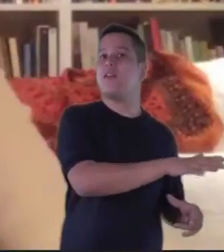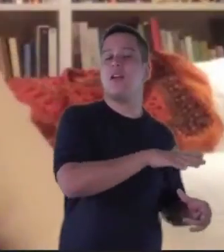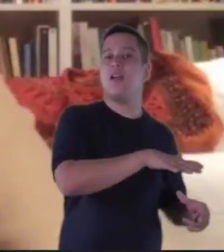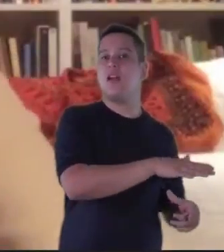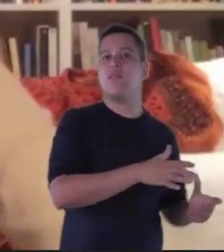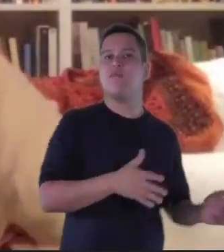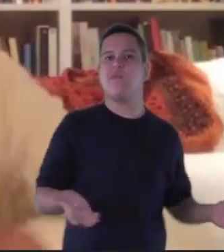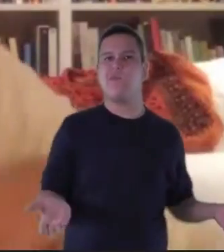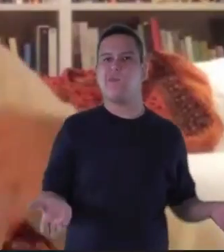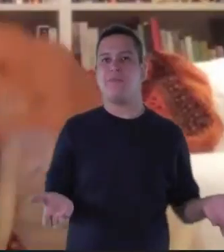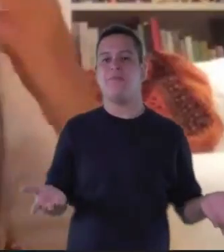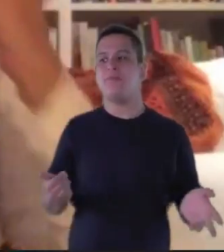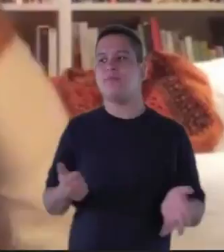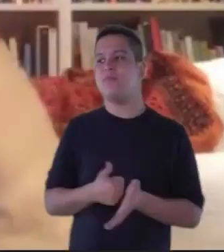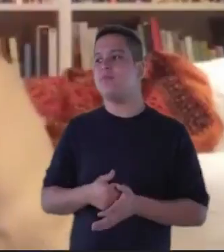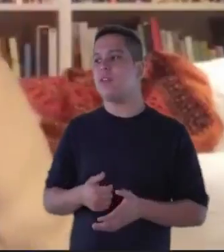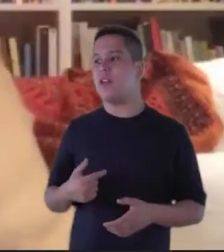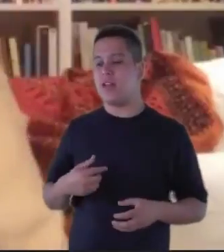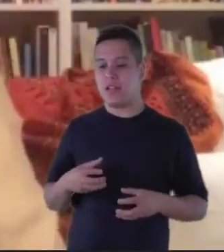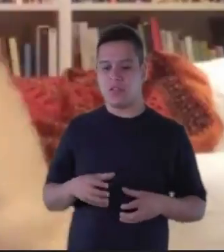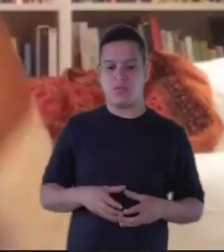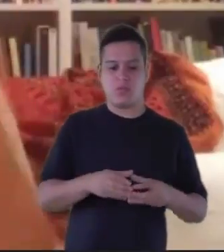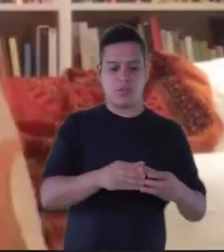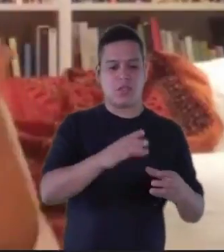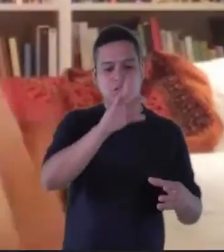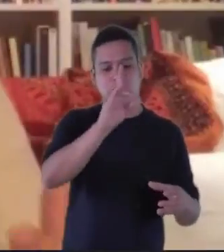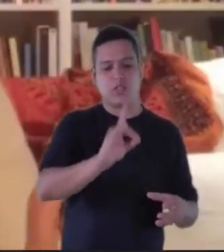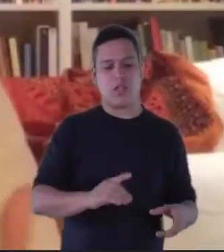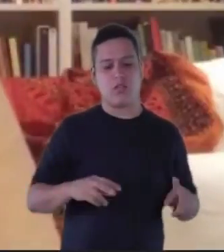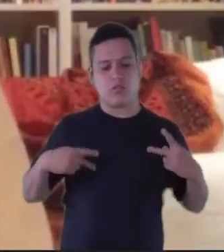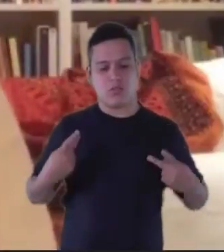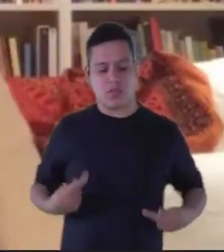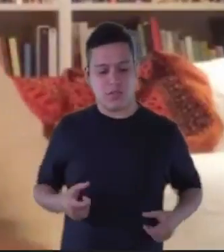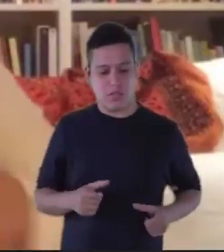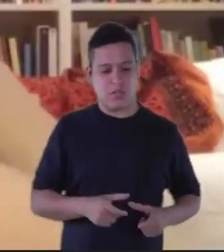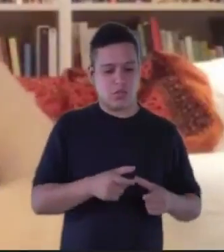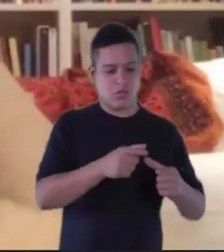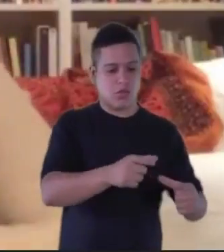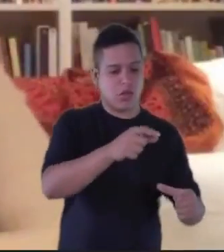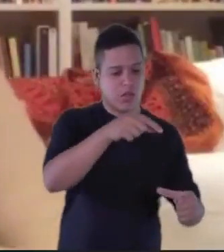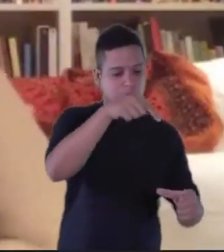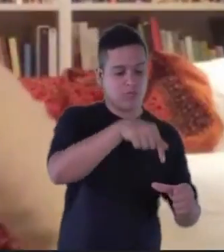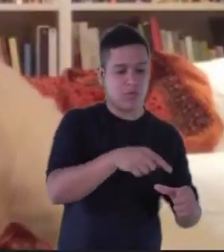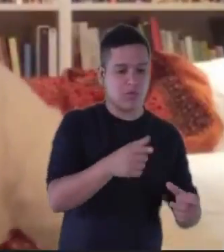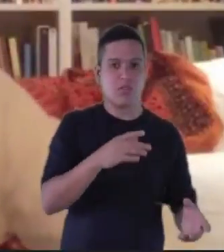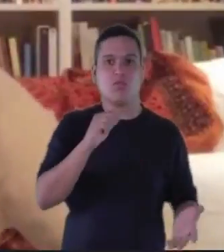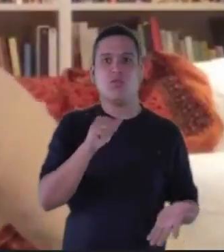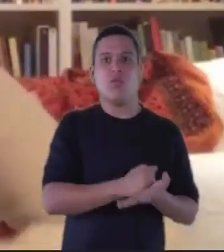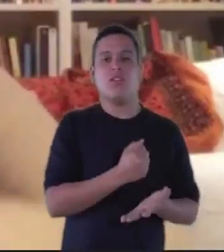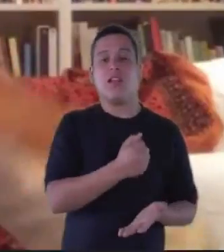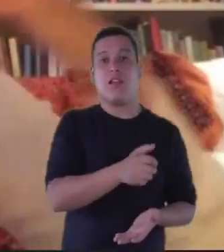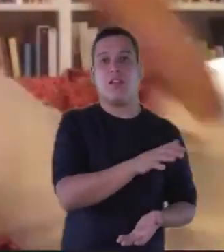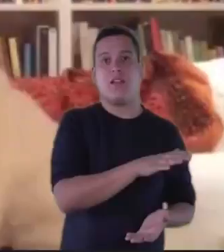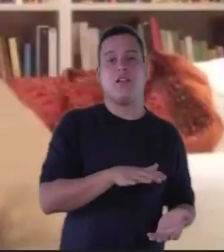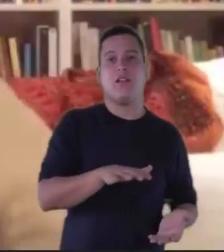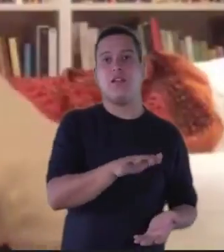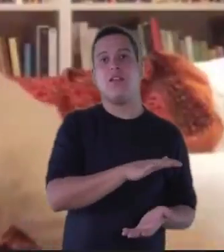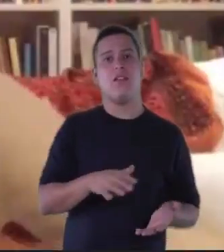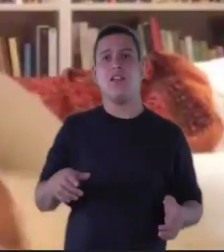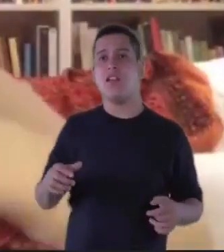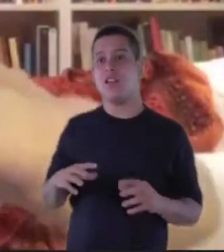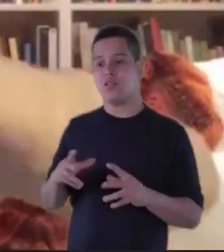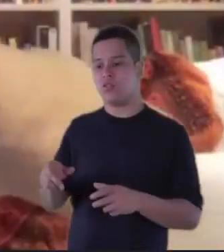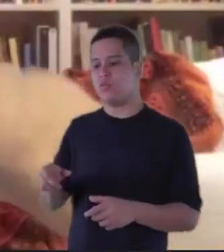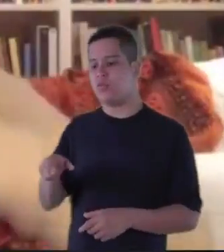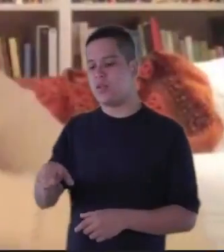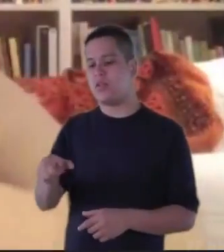queimar florestas, coloca nos direitos humanos aquela figura, entendeu? E coloca nas relações exteriores um cara